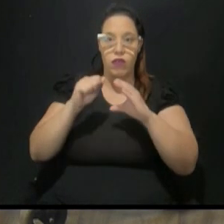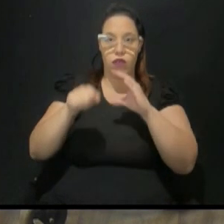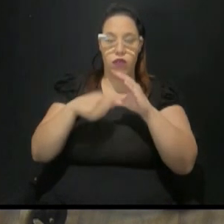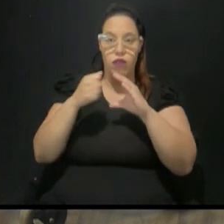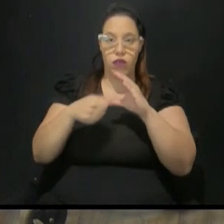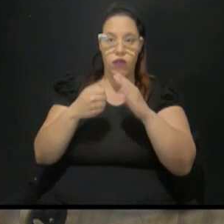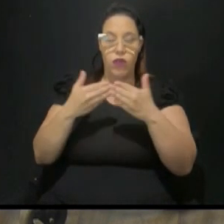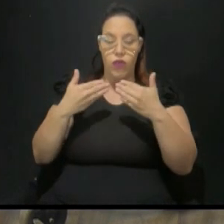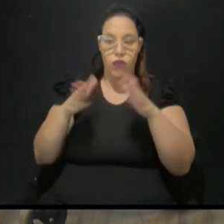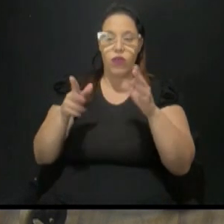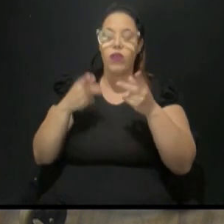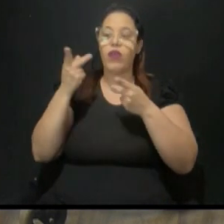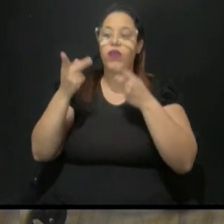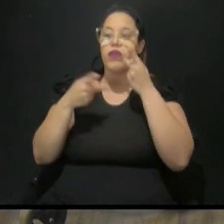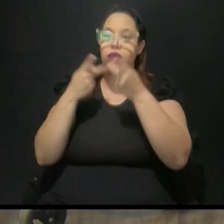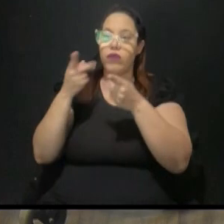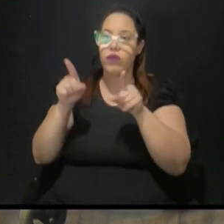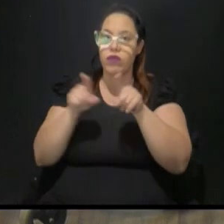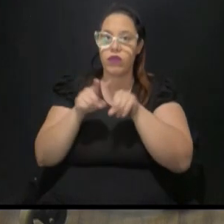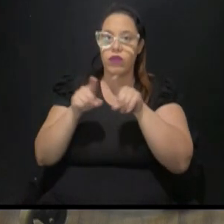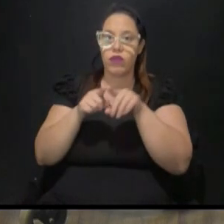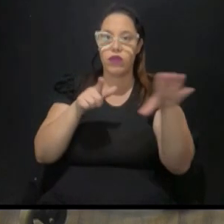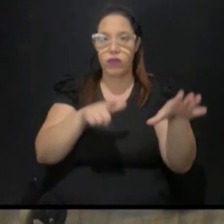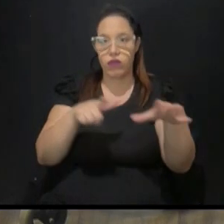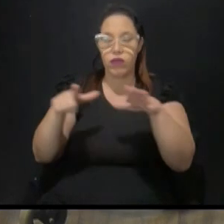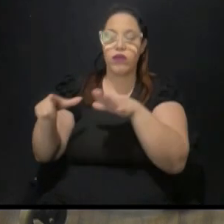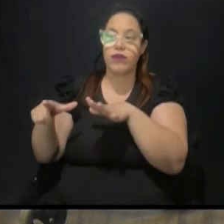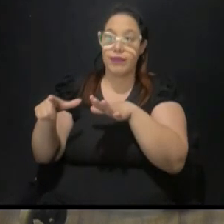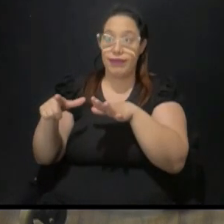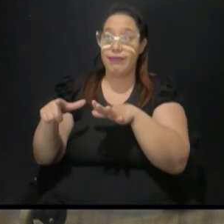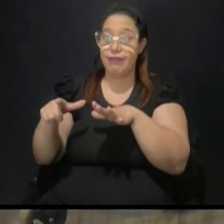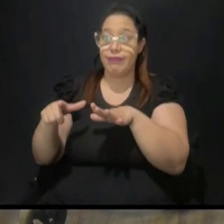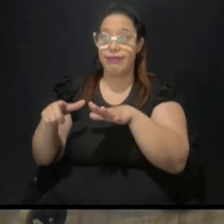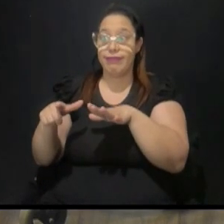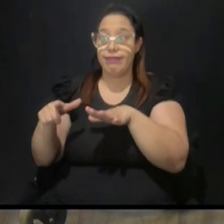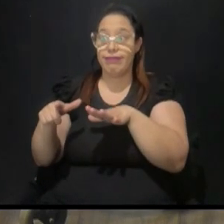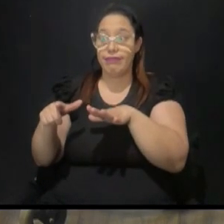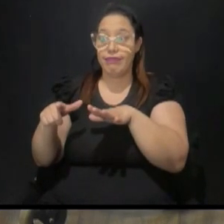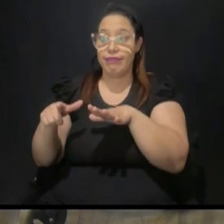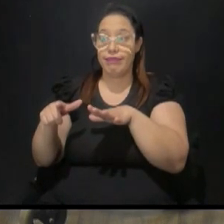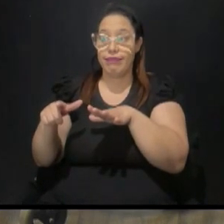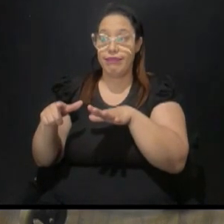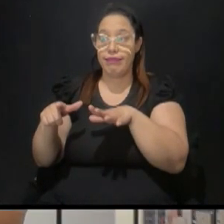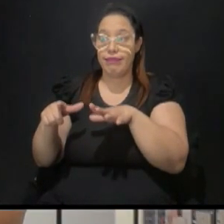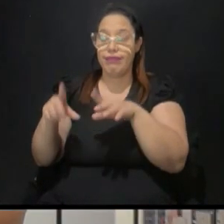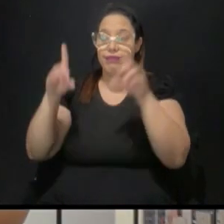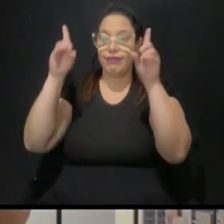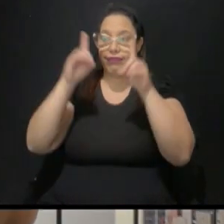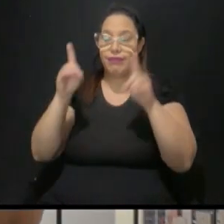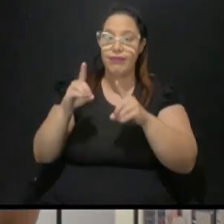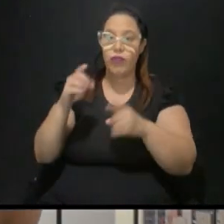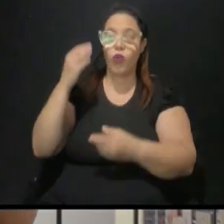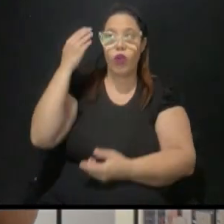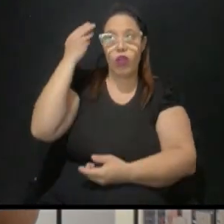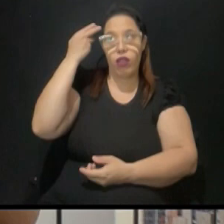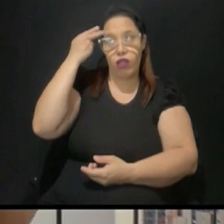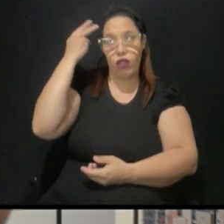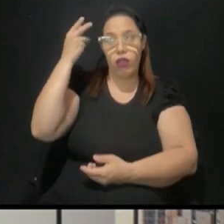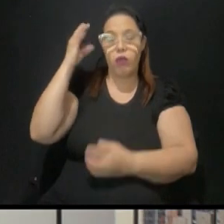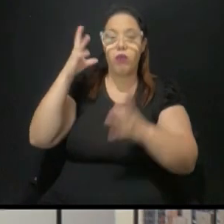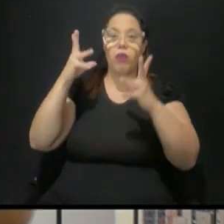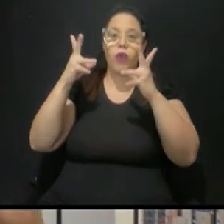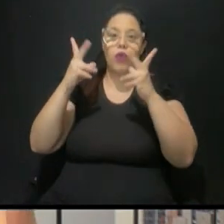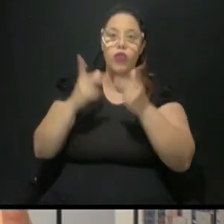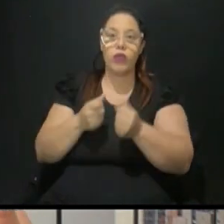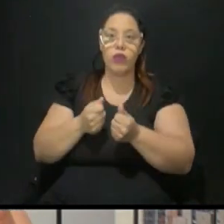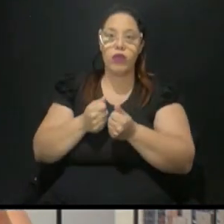também da semana, né, da Nacional da Pessoa com Deficiência intelectual e múltipla. A gente falou bastante aqui da